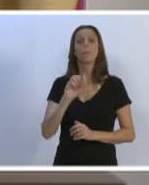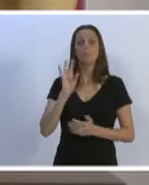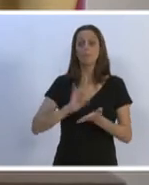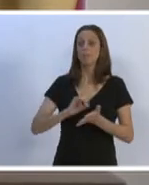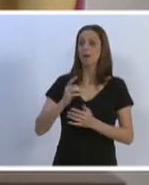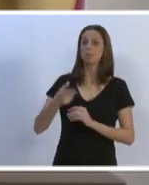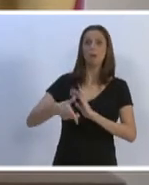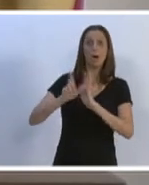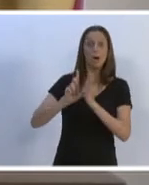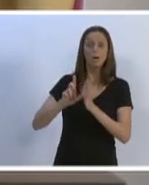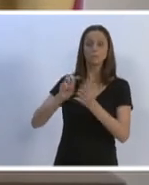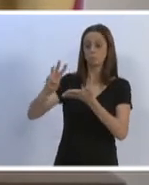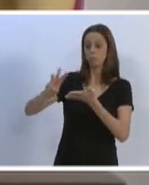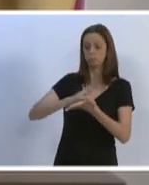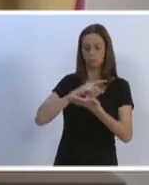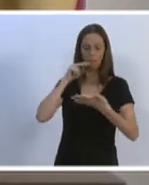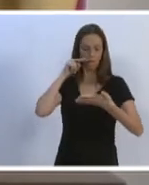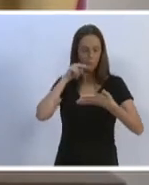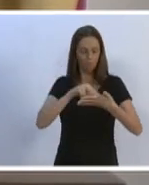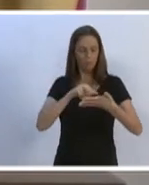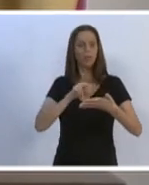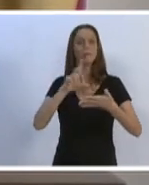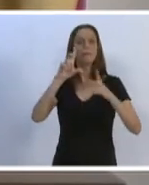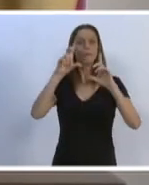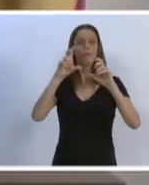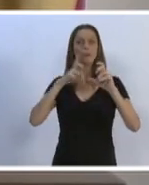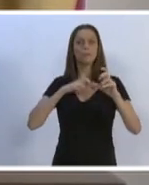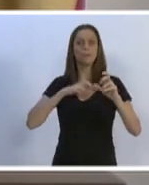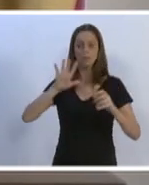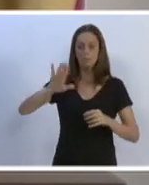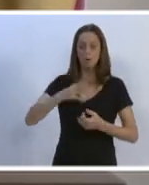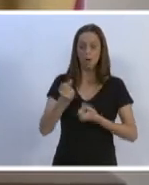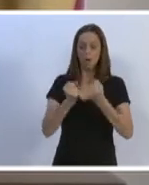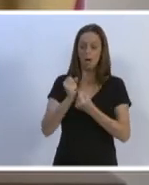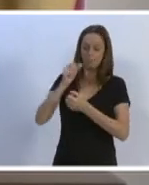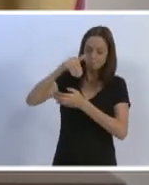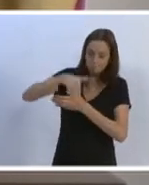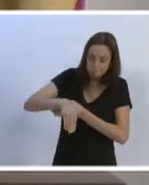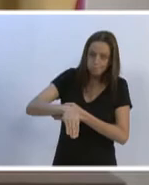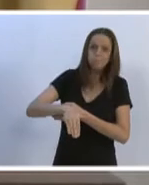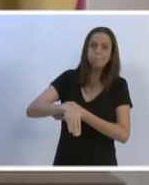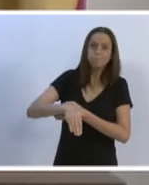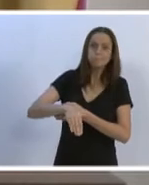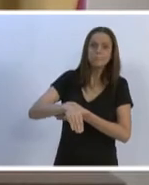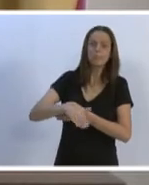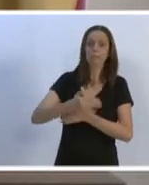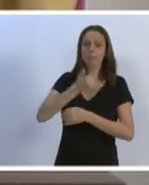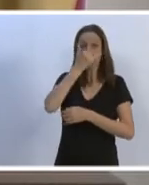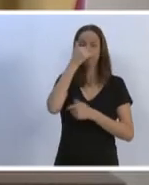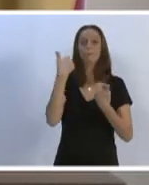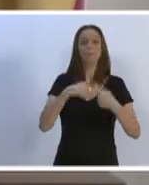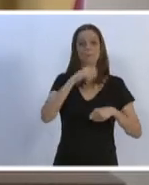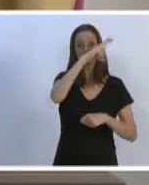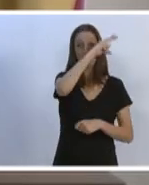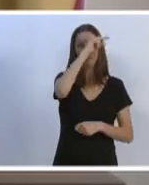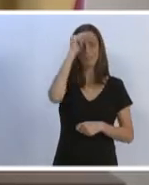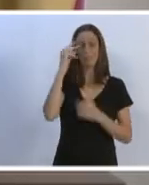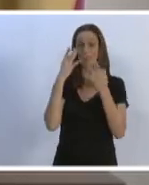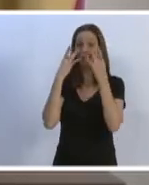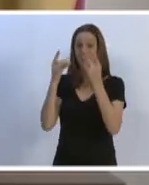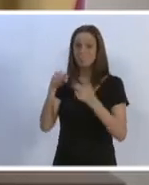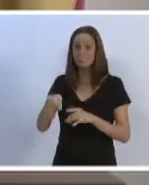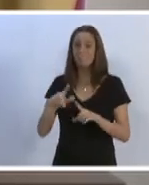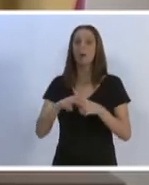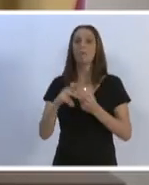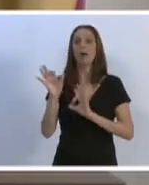recebemos a foto, né, mergulhou, inclusive, naquele buraco, naquela cratera, e precisa urgentemente da atenção do poder público para esses ambos locais na